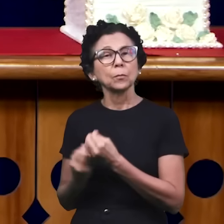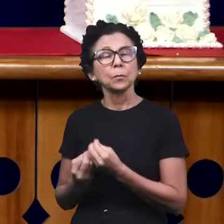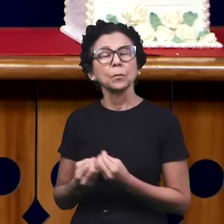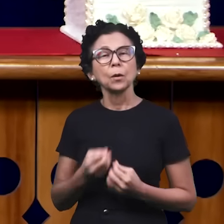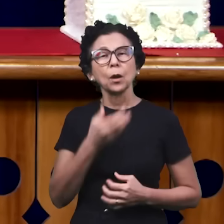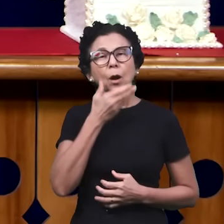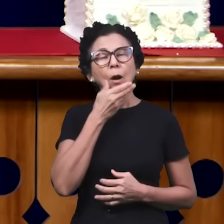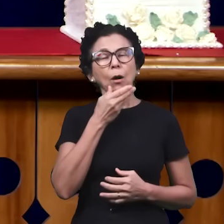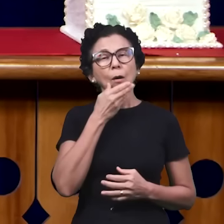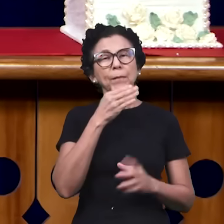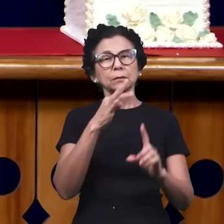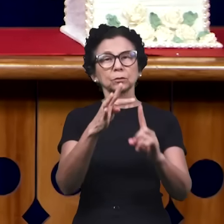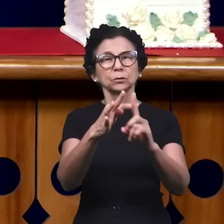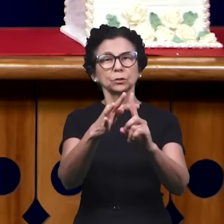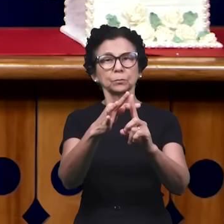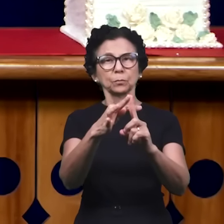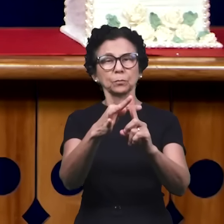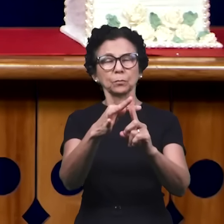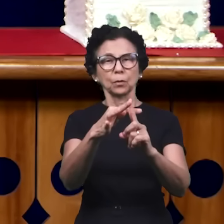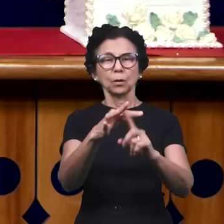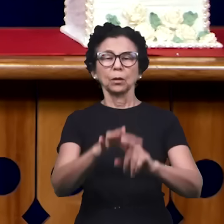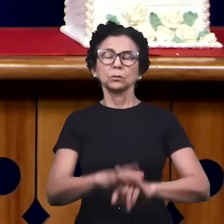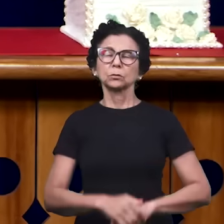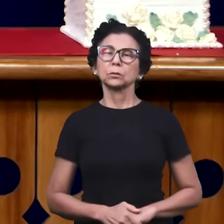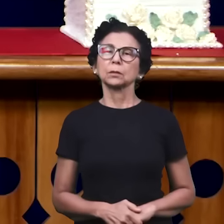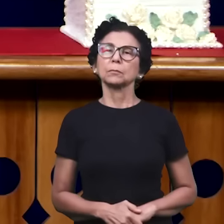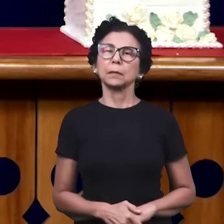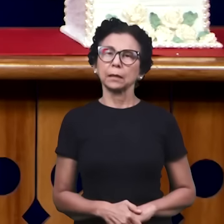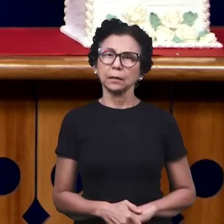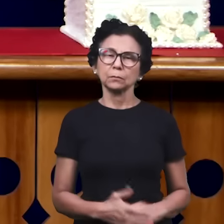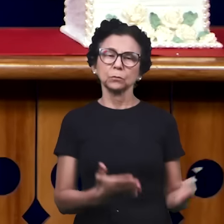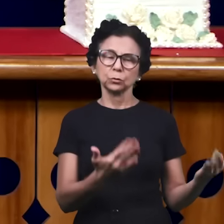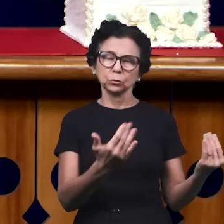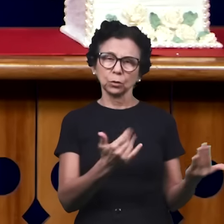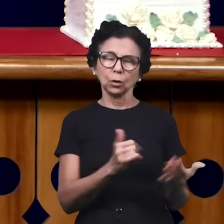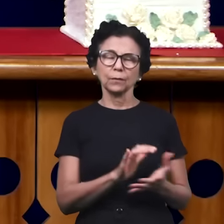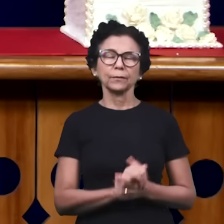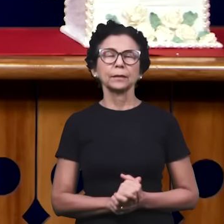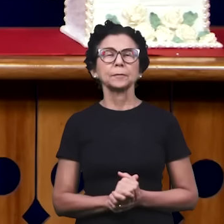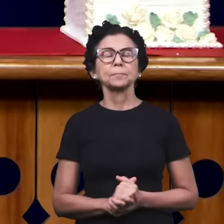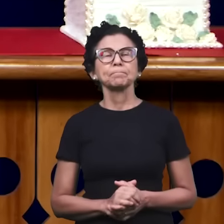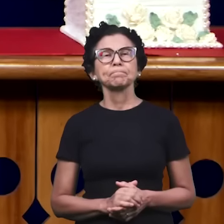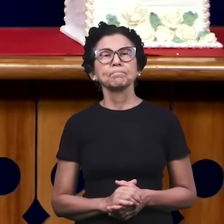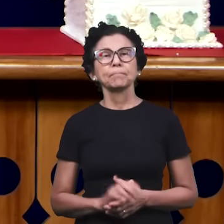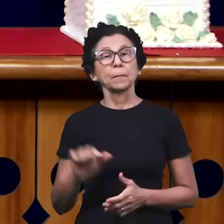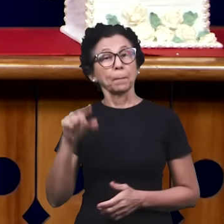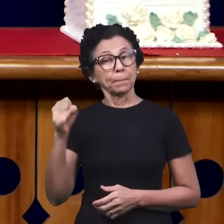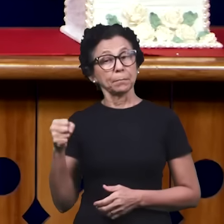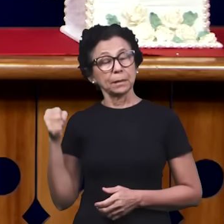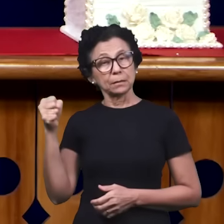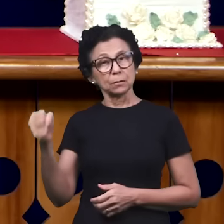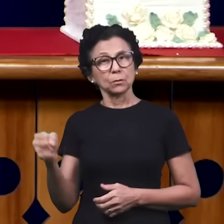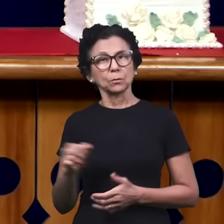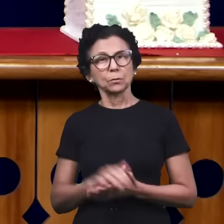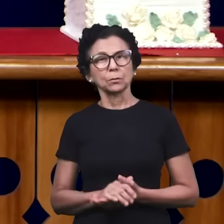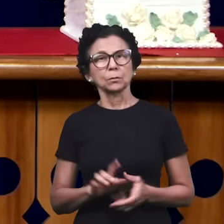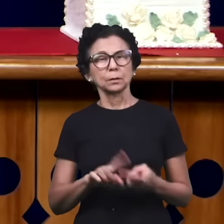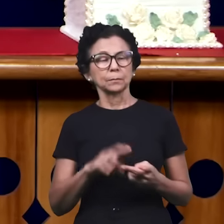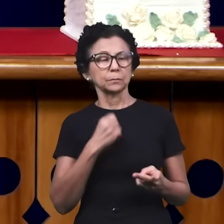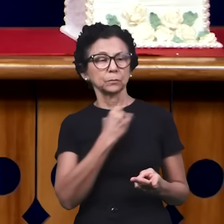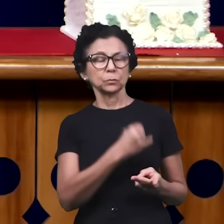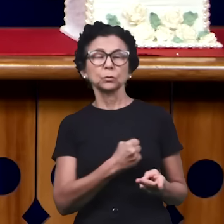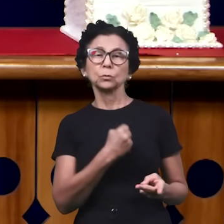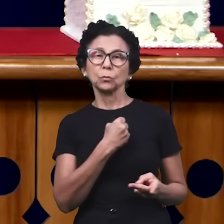foi um jovem pastor que foi usado para levar a palavra. João, possivelmente um dos mais novos do colégio